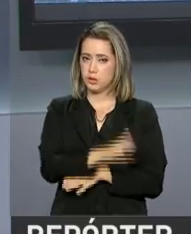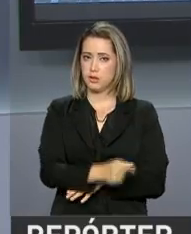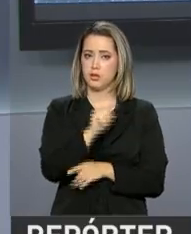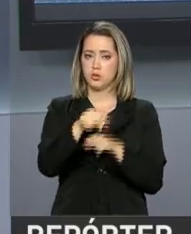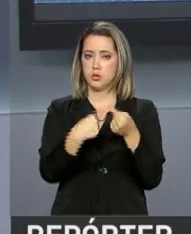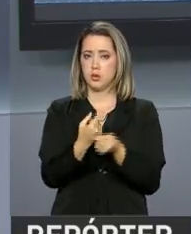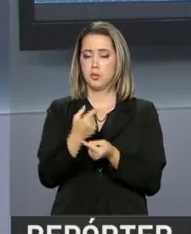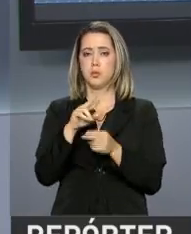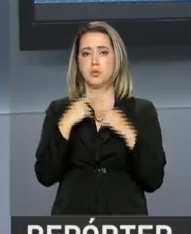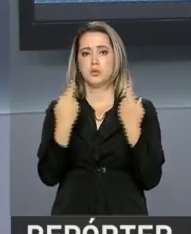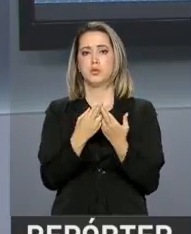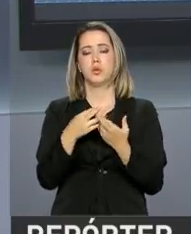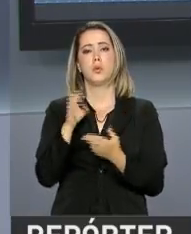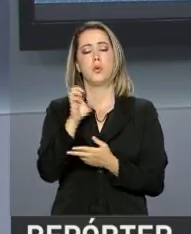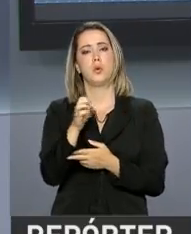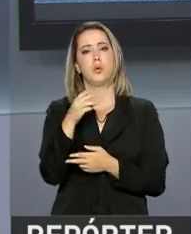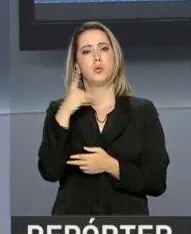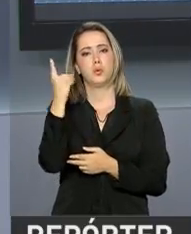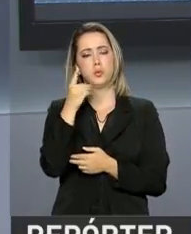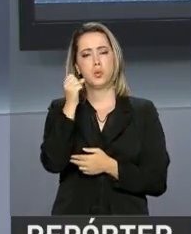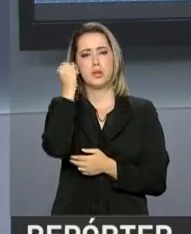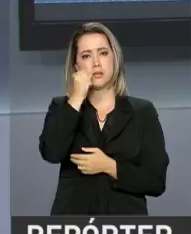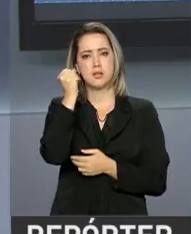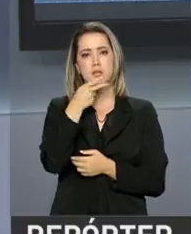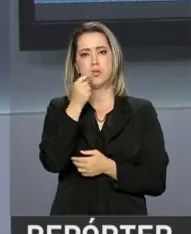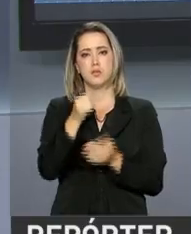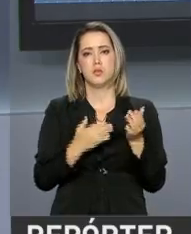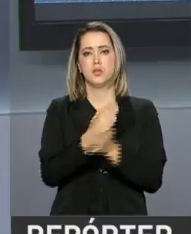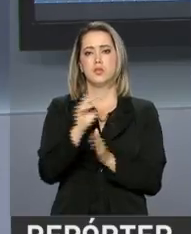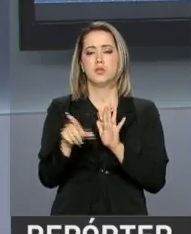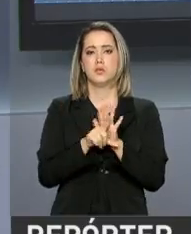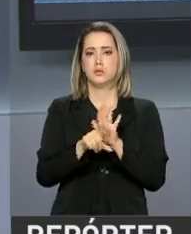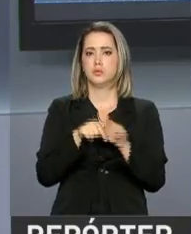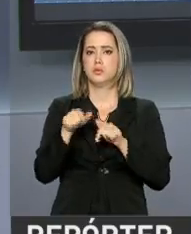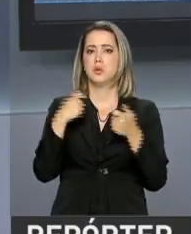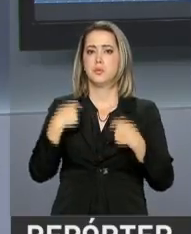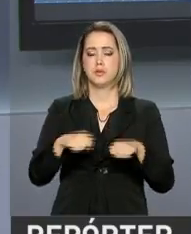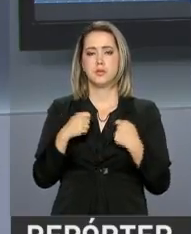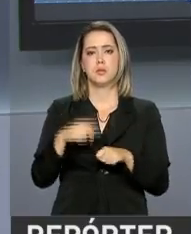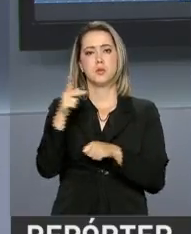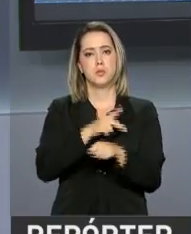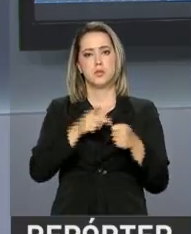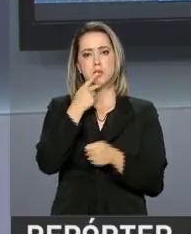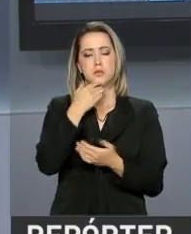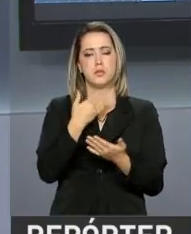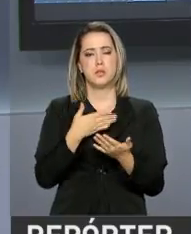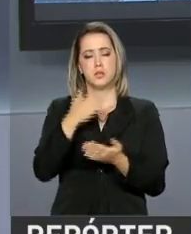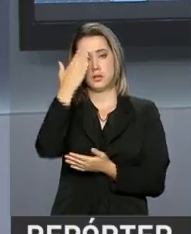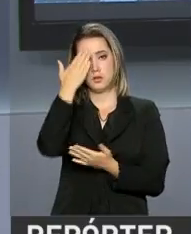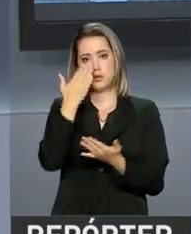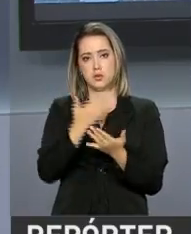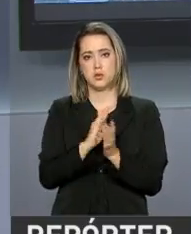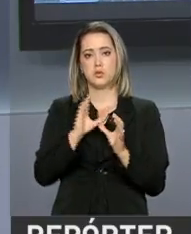do Senado, Eunício Oliveira, Maia afirmou que a modernização das leis trabalhistas é necessária ao país e disse confiar que a